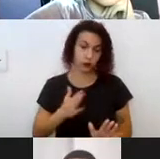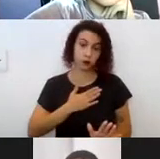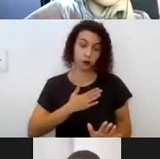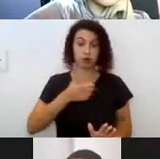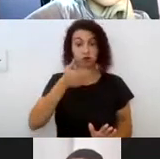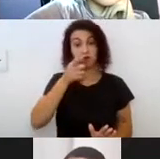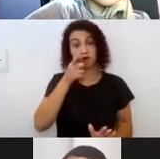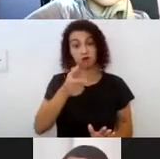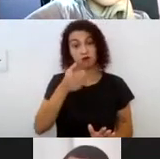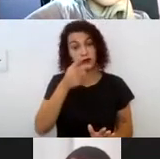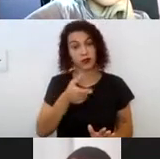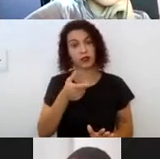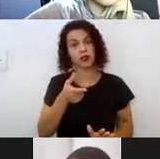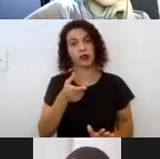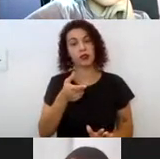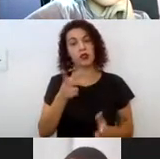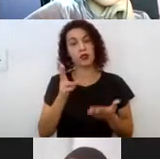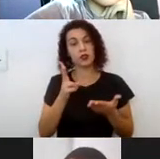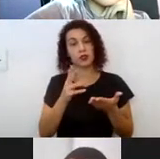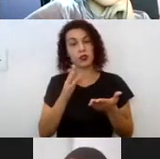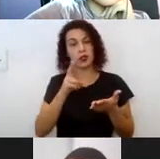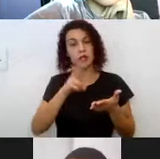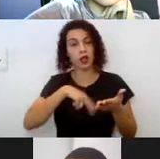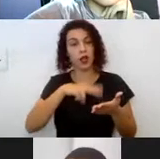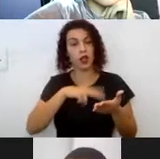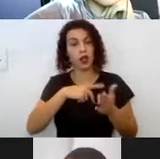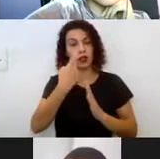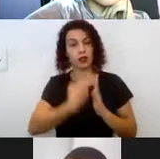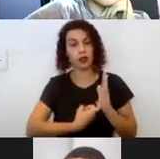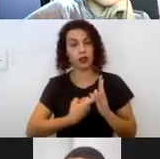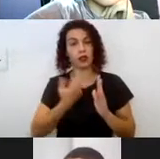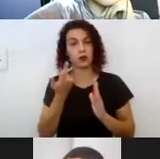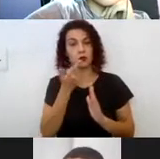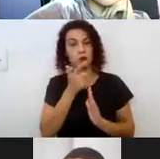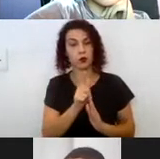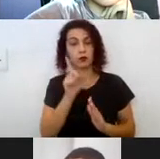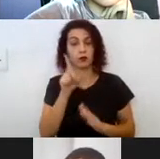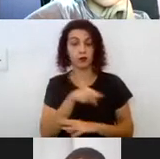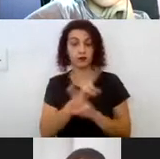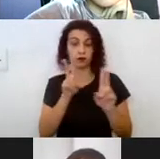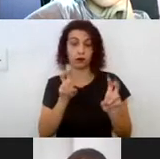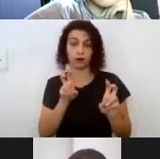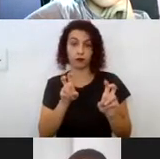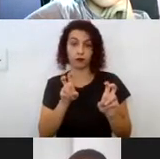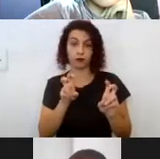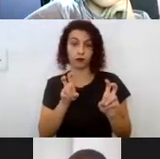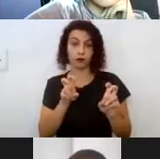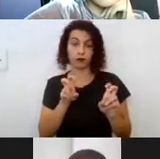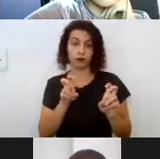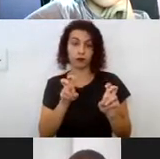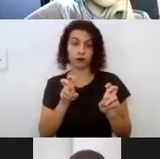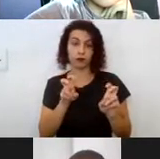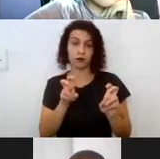muito interessante revisitar algumas literaturas alguns textos algumas autorias eu sei que o assunto ele tem ganhado muito corpo